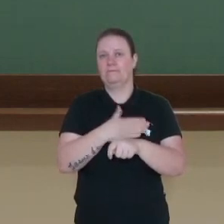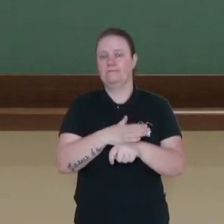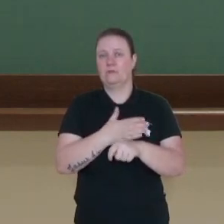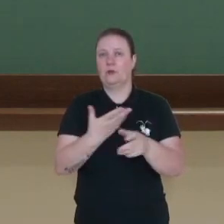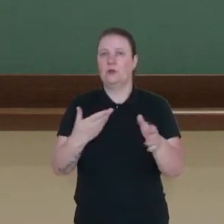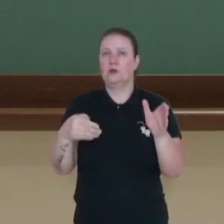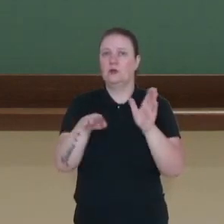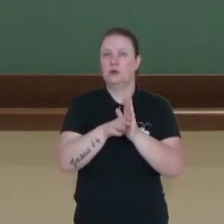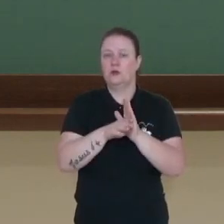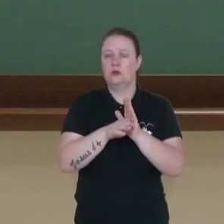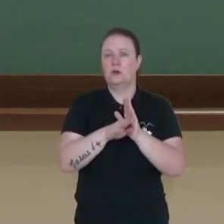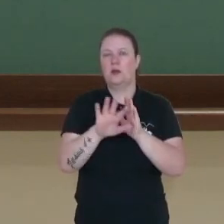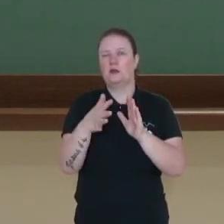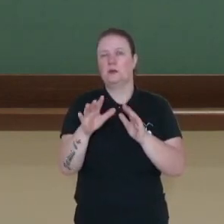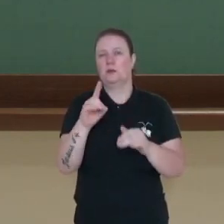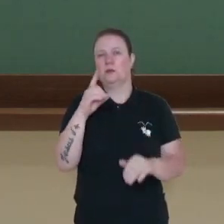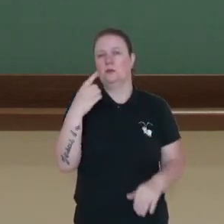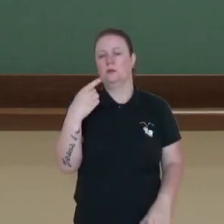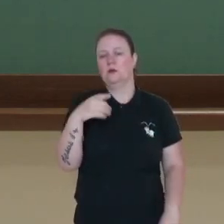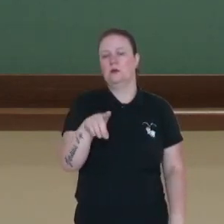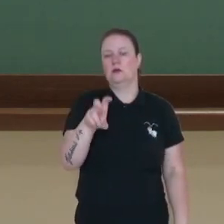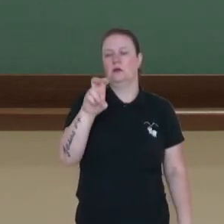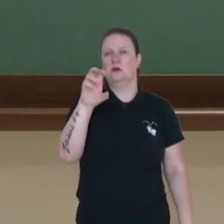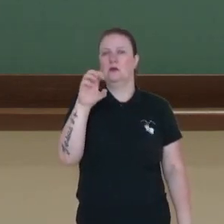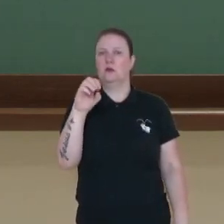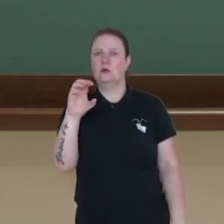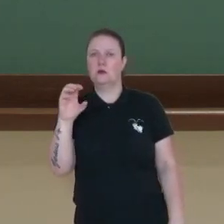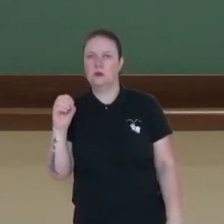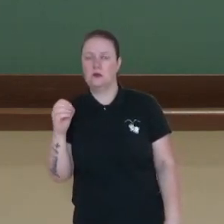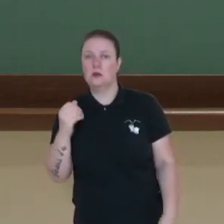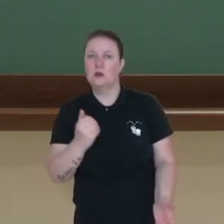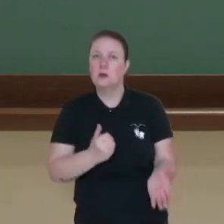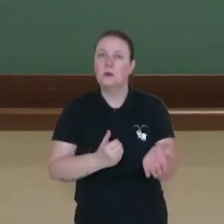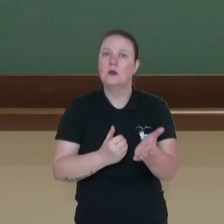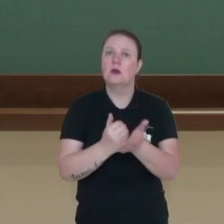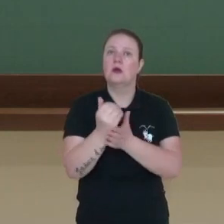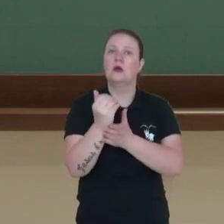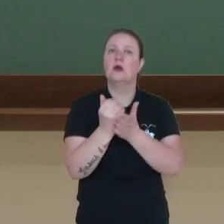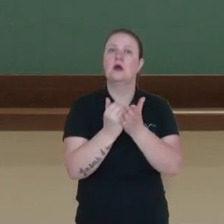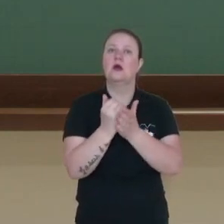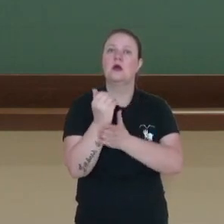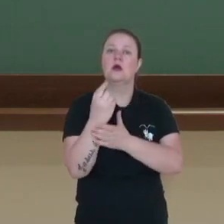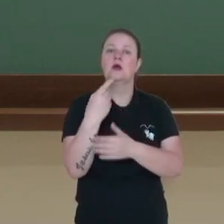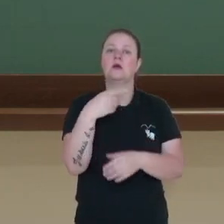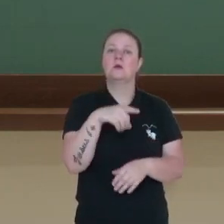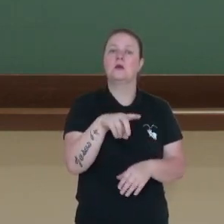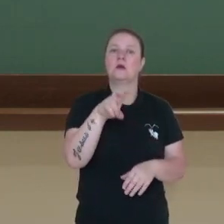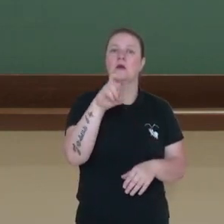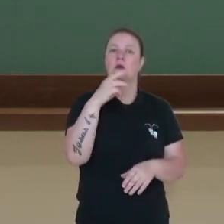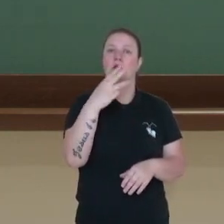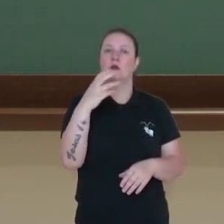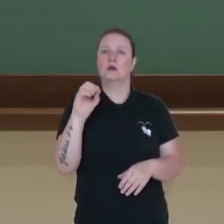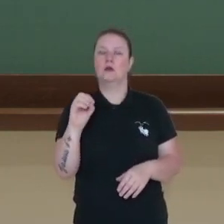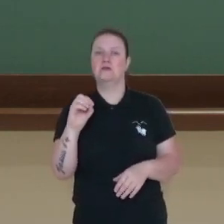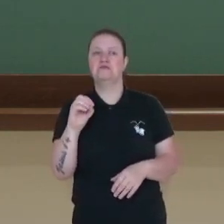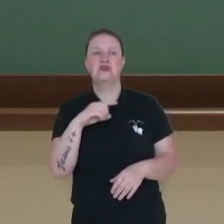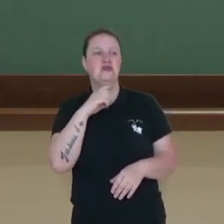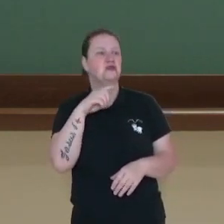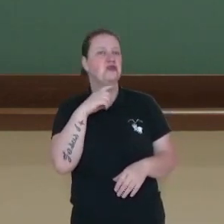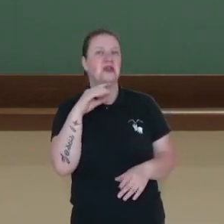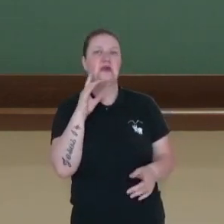1500, iniciaram a colonização no ano de 1530 e não encontraram o ouro em abundância como